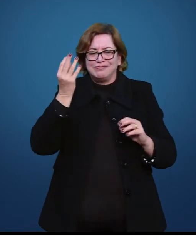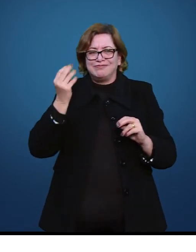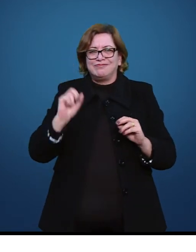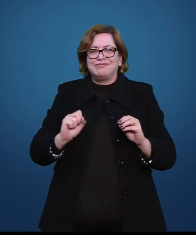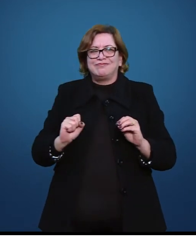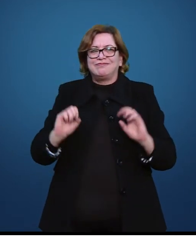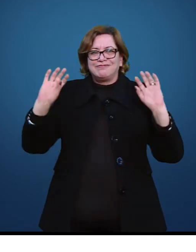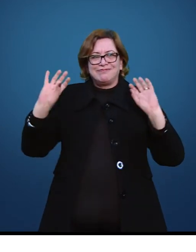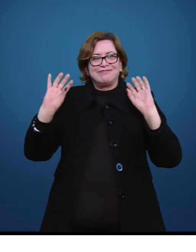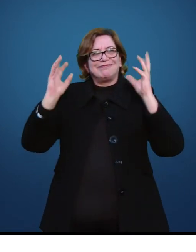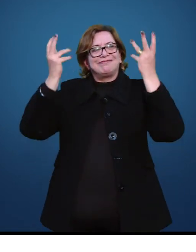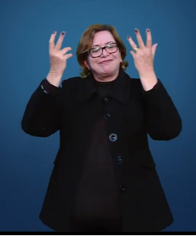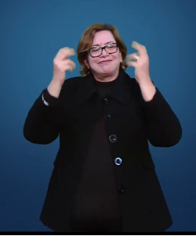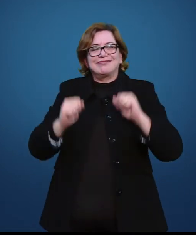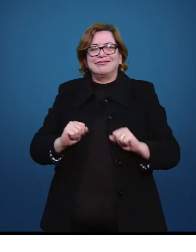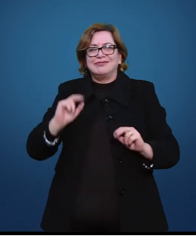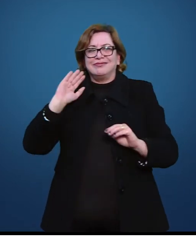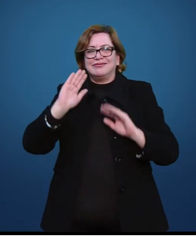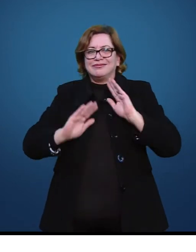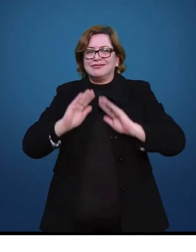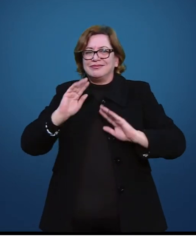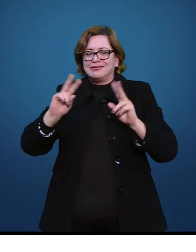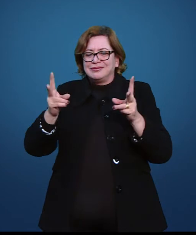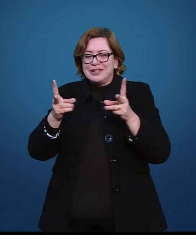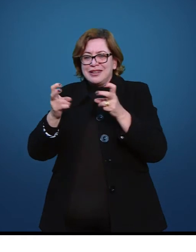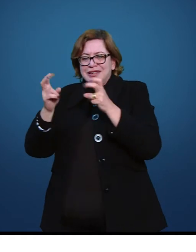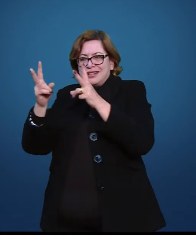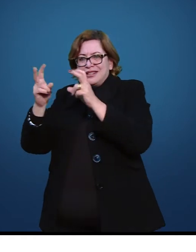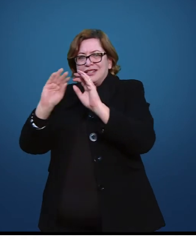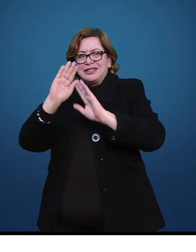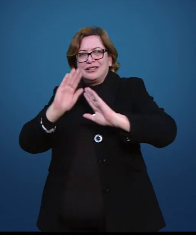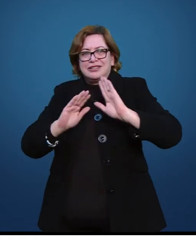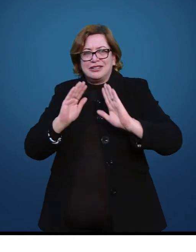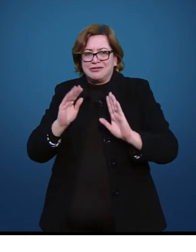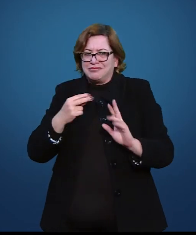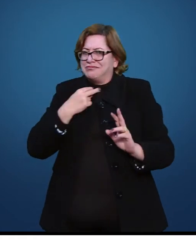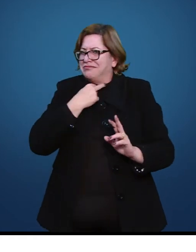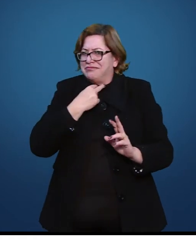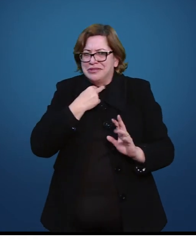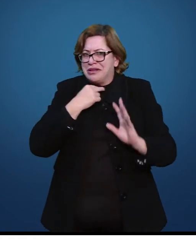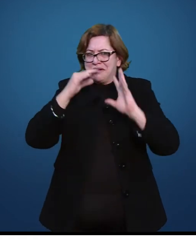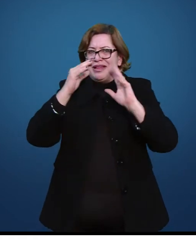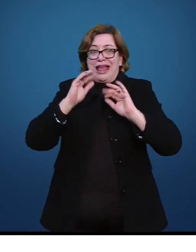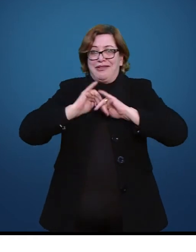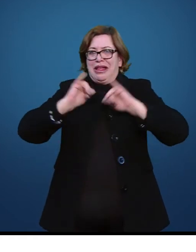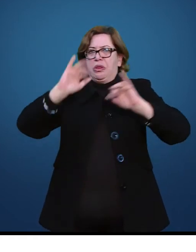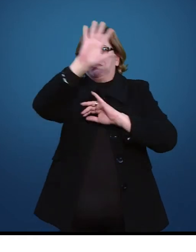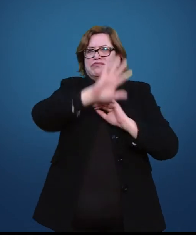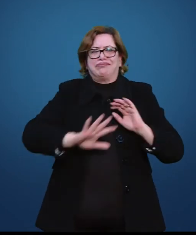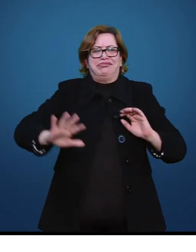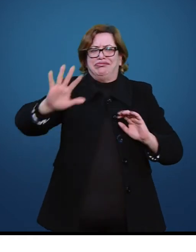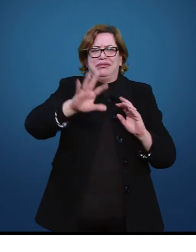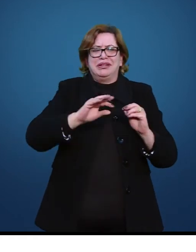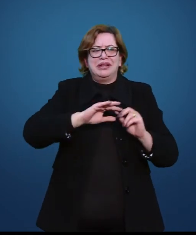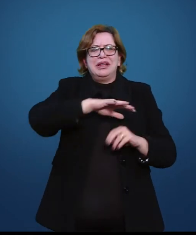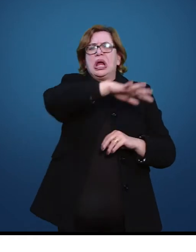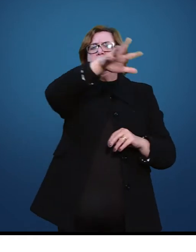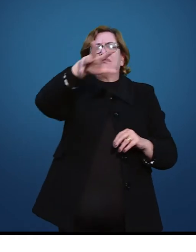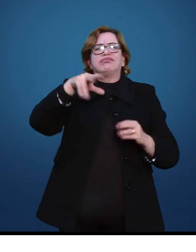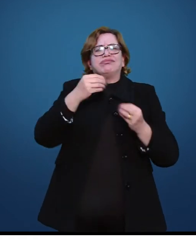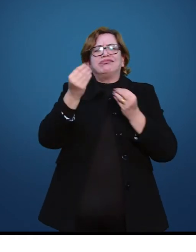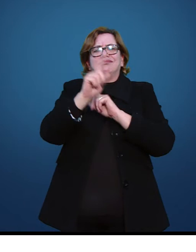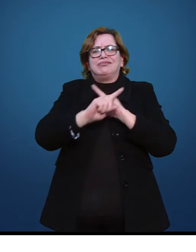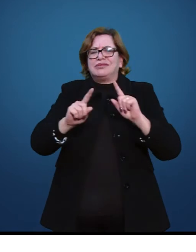datas. Então nós percebemos que em algumas práticas, em algumas condições que também nós não podemos generalizar, nós percebemos que os